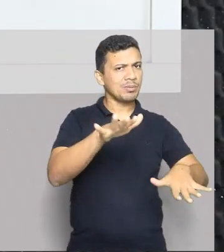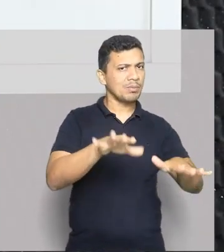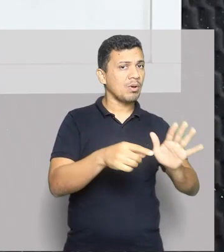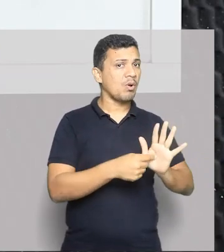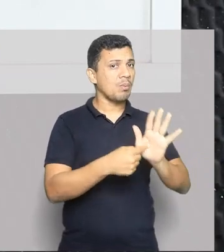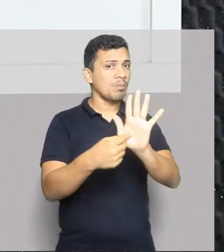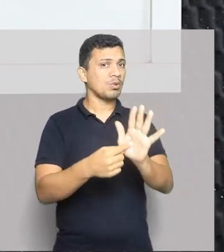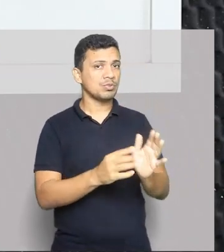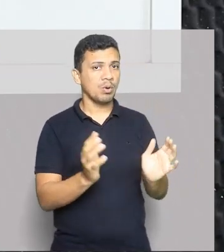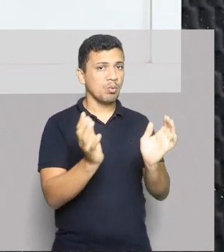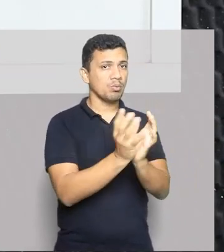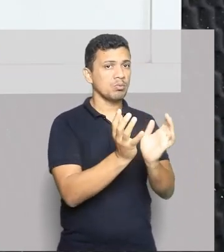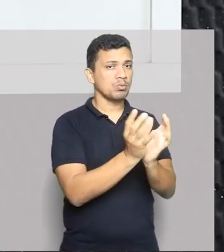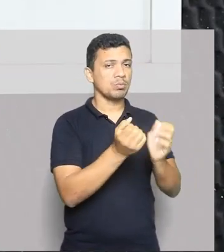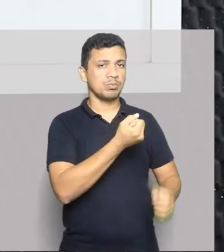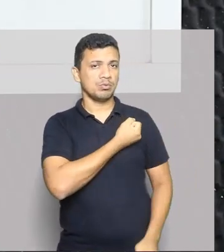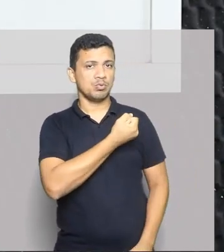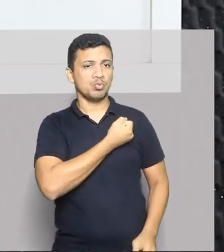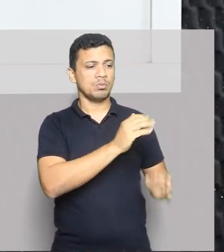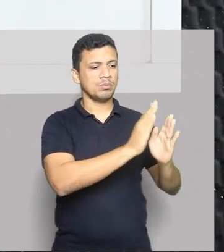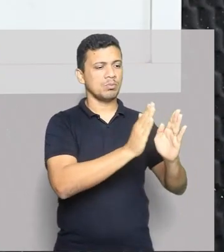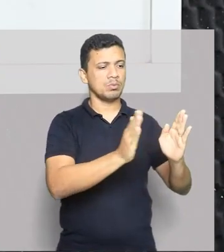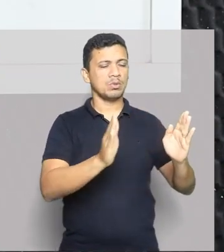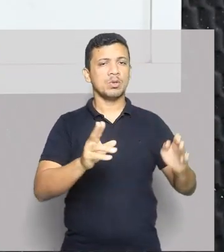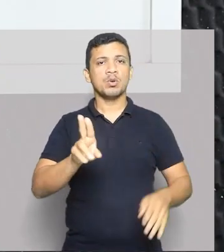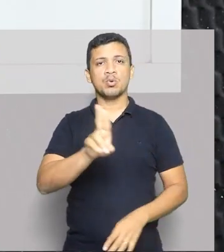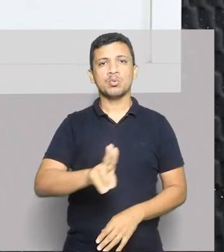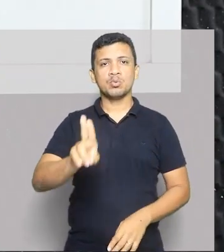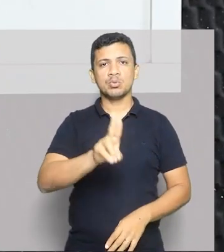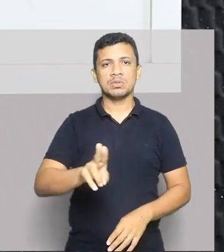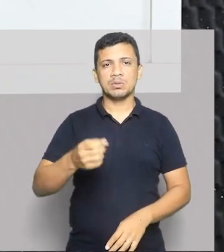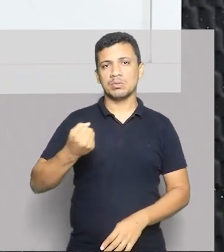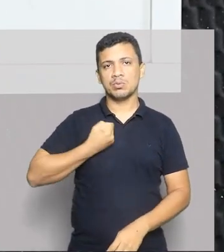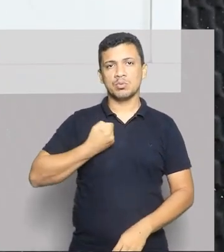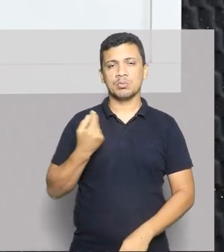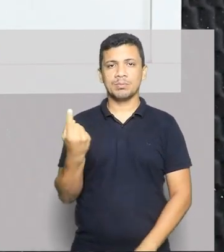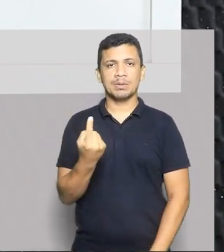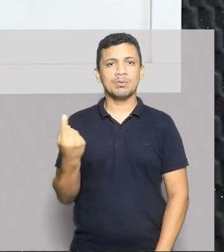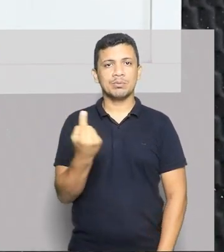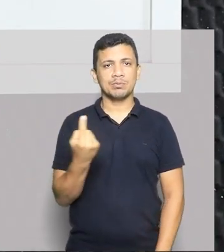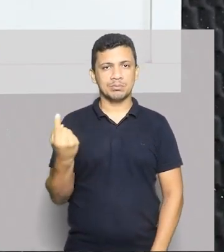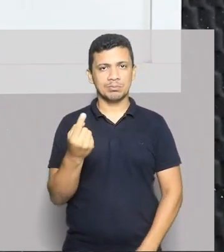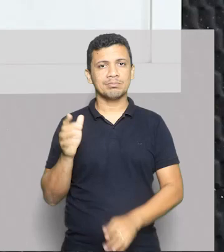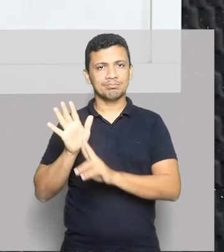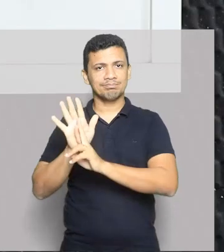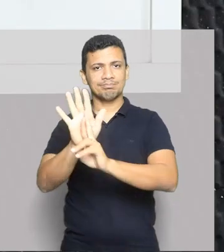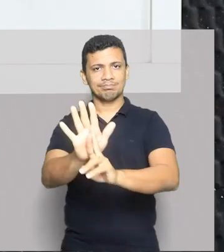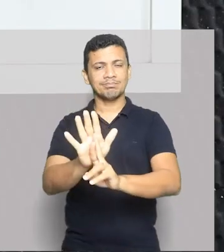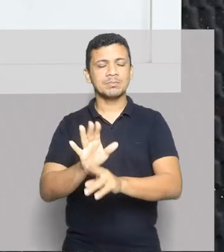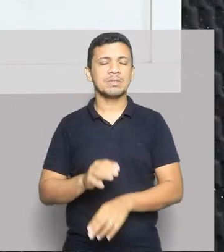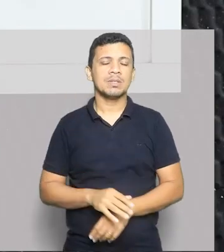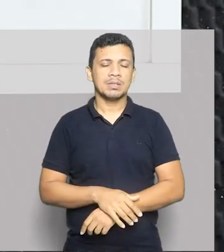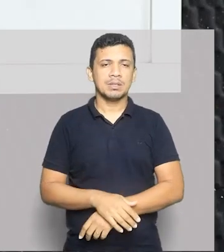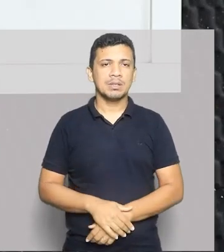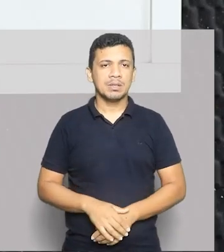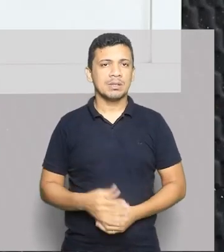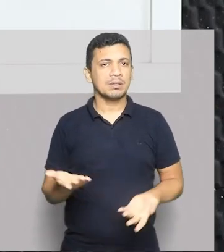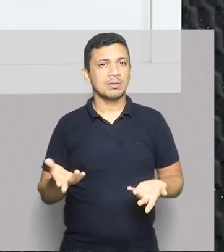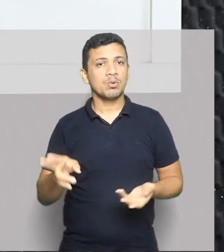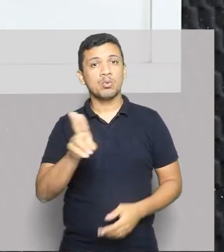representar um grupo de números usando um número só, que o bem represente. Tá? Aí você